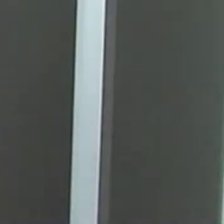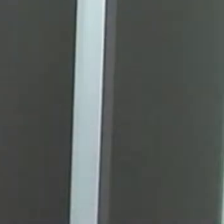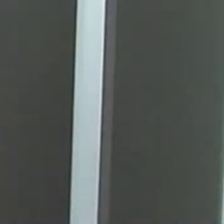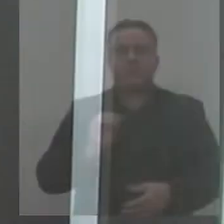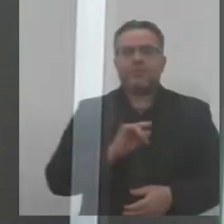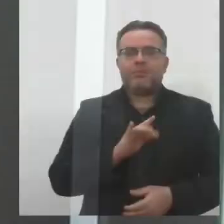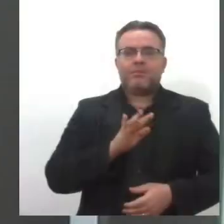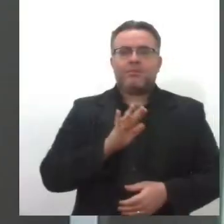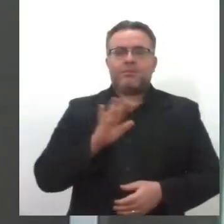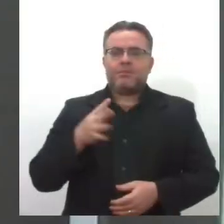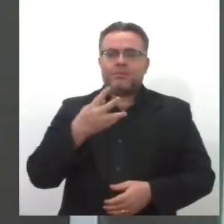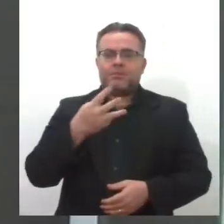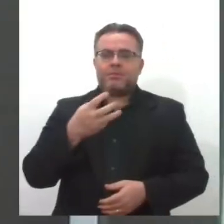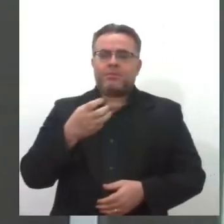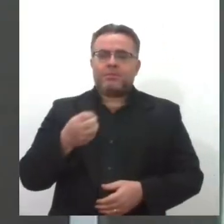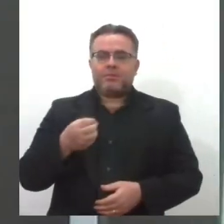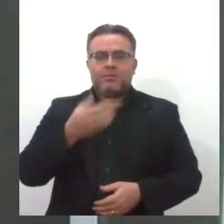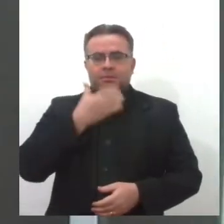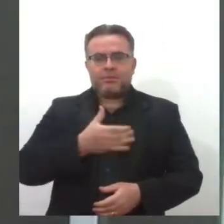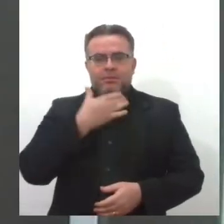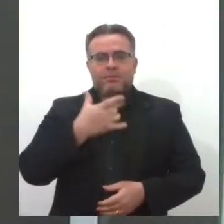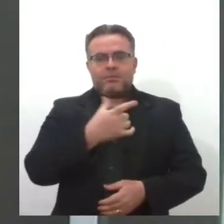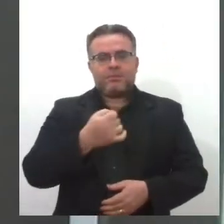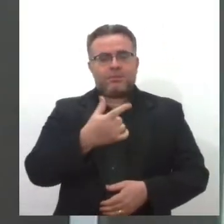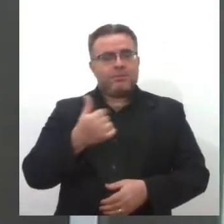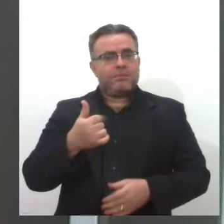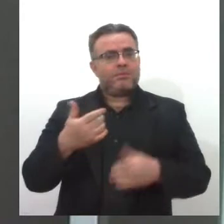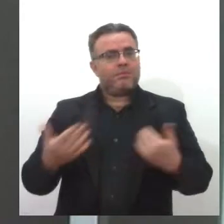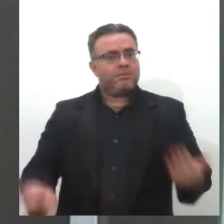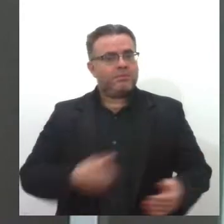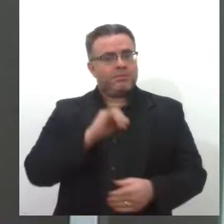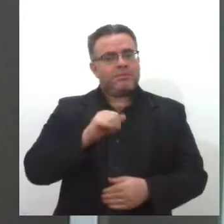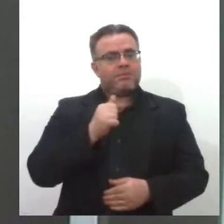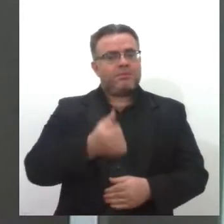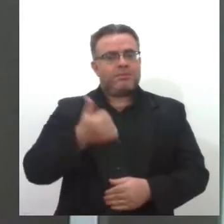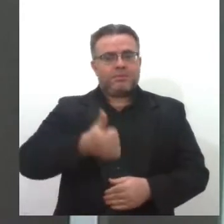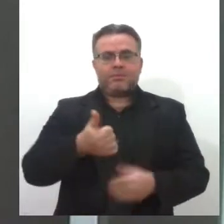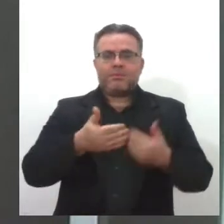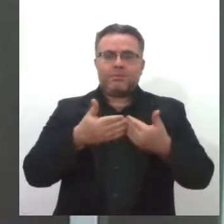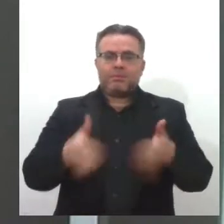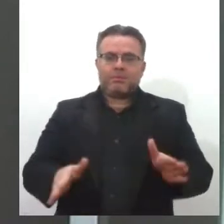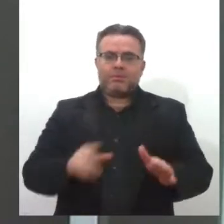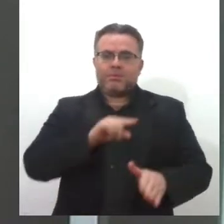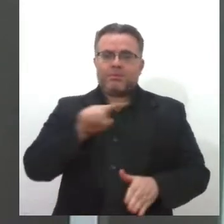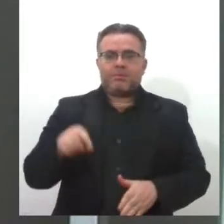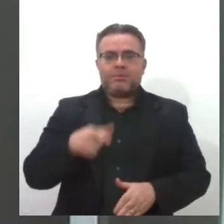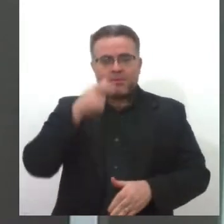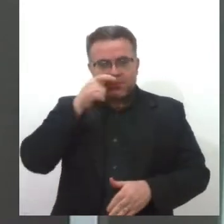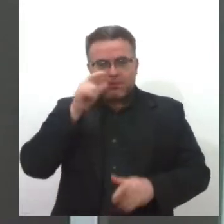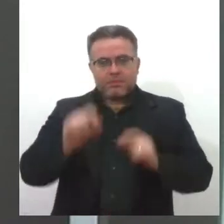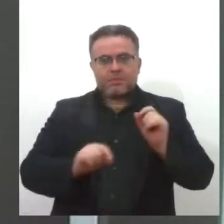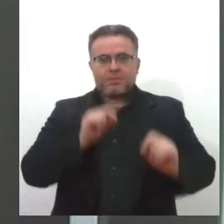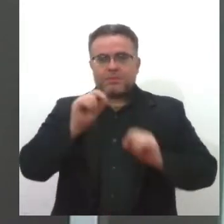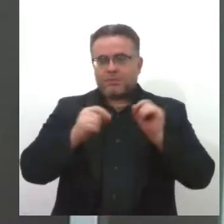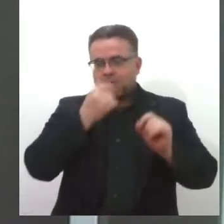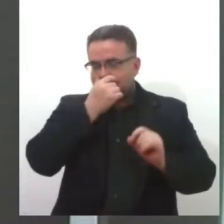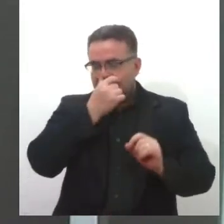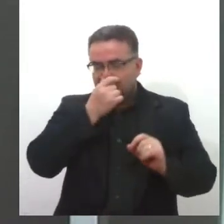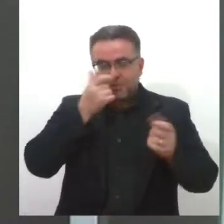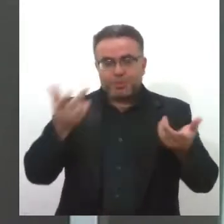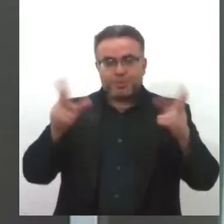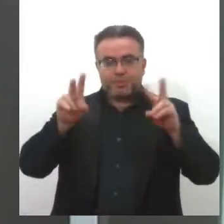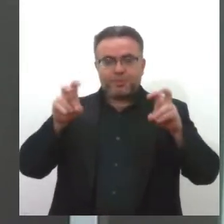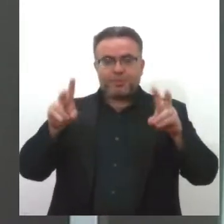Olá, 30 de dezembro de 2021. O Jornal da Lese está no ar. E você vai ver os assuntos levados à tribuna